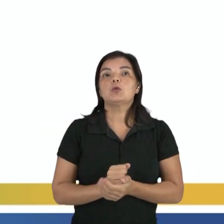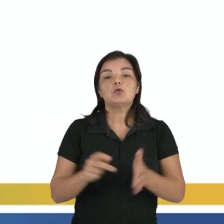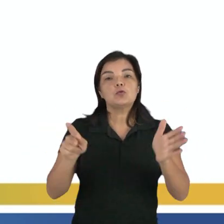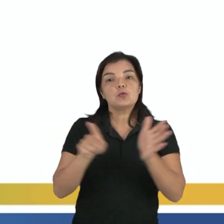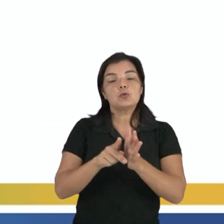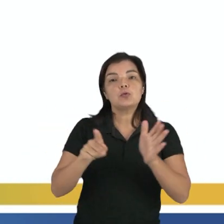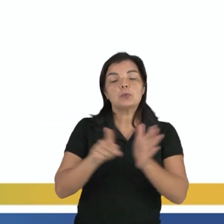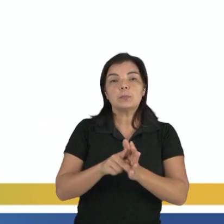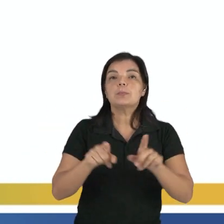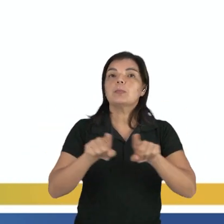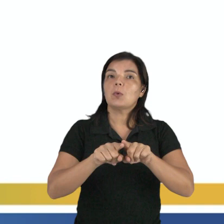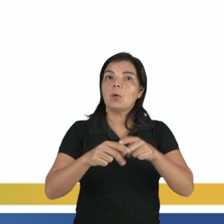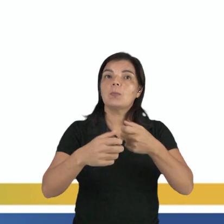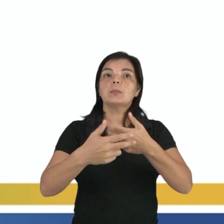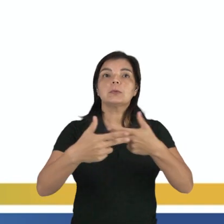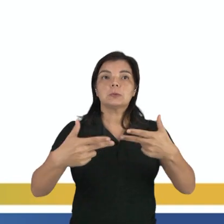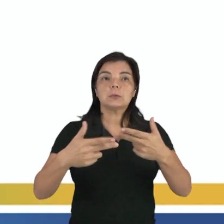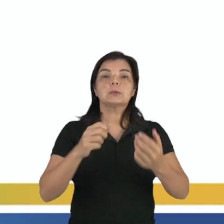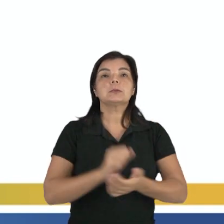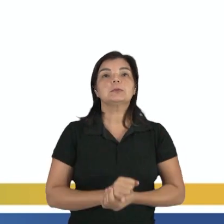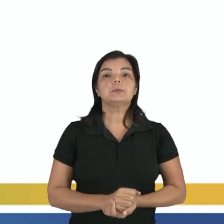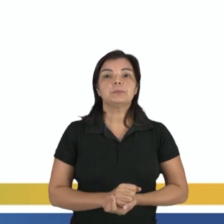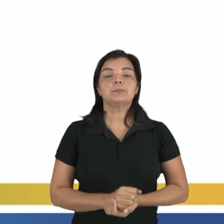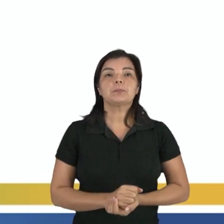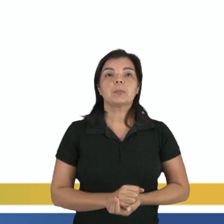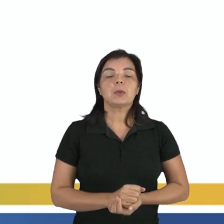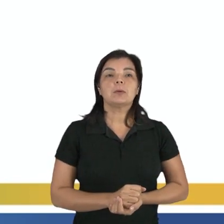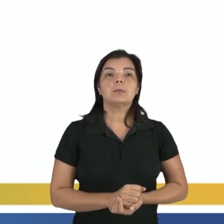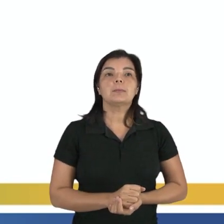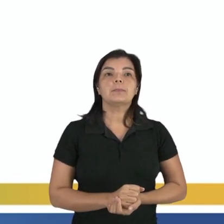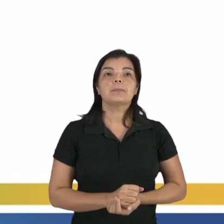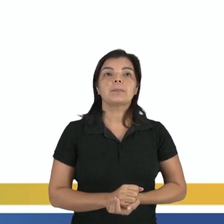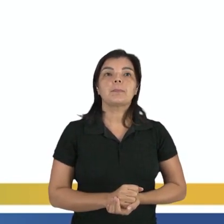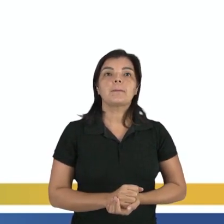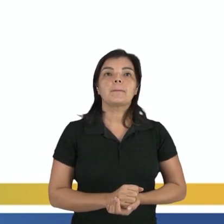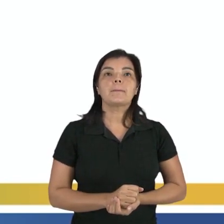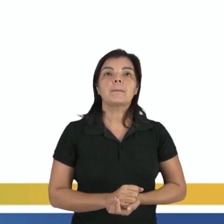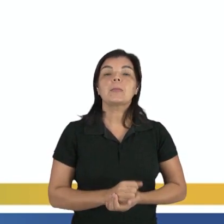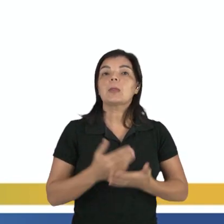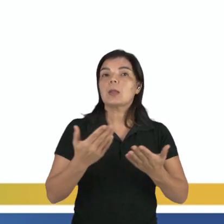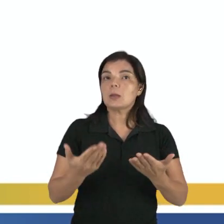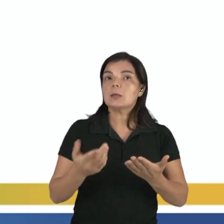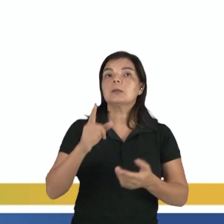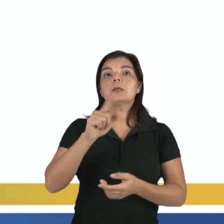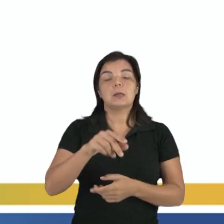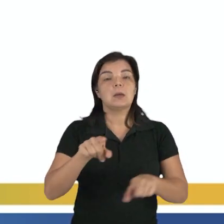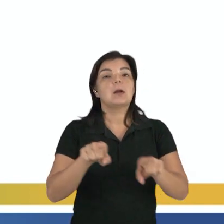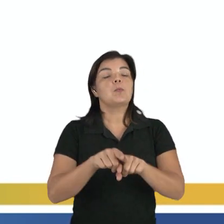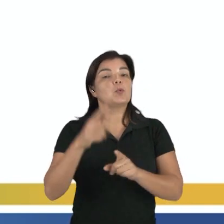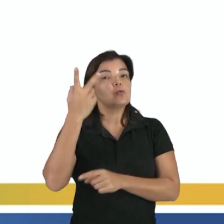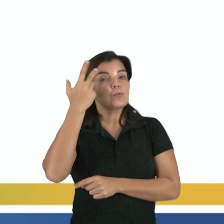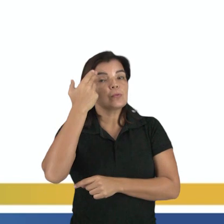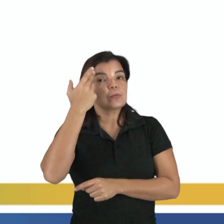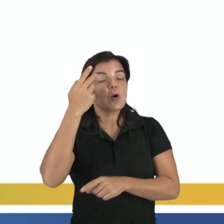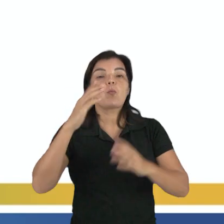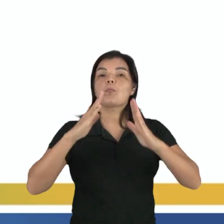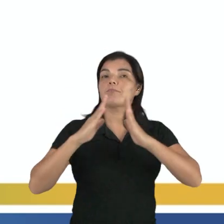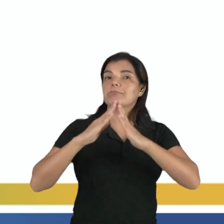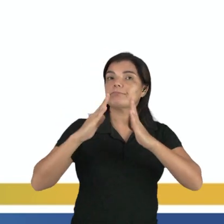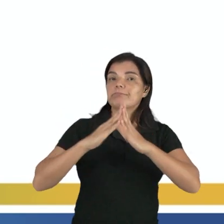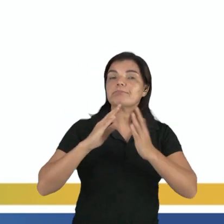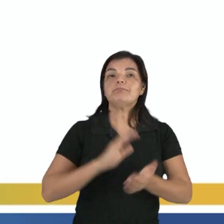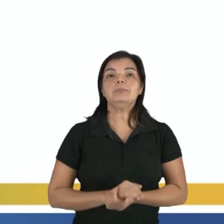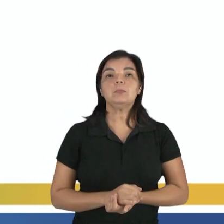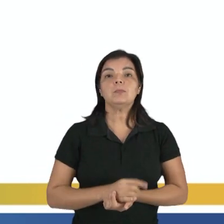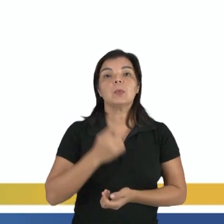bem como daquelas dos próprios aparelhos né então isso aqui é muito com um né nas